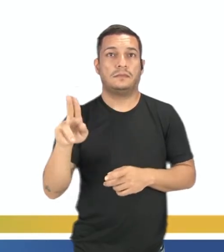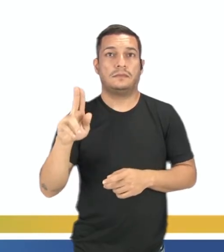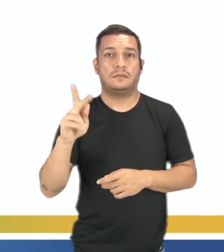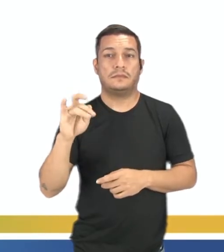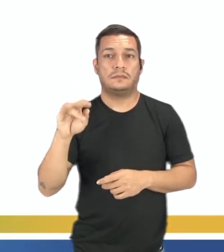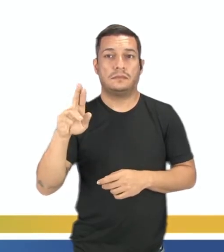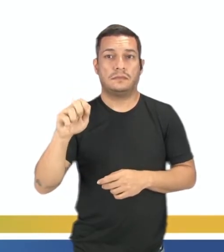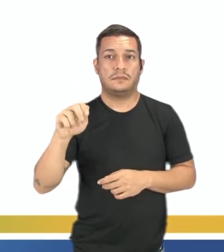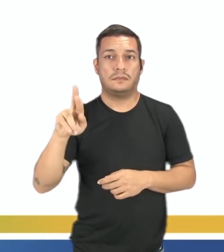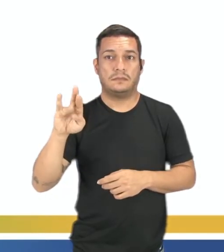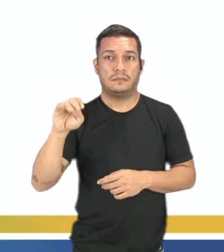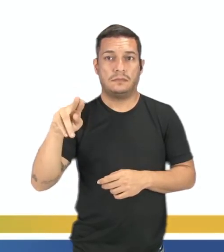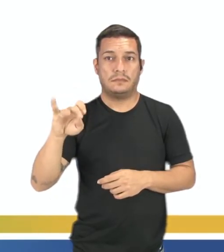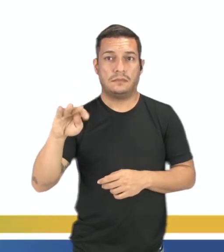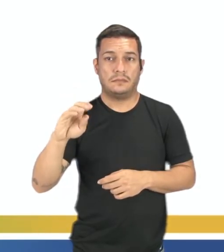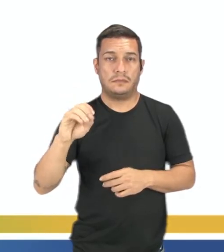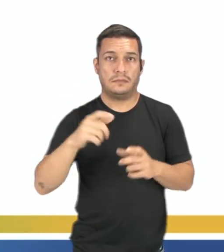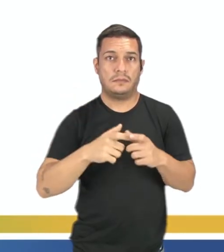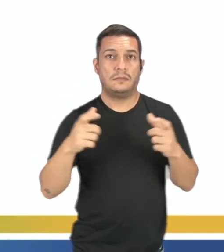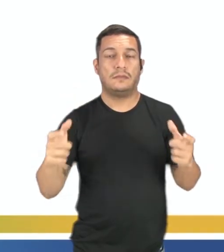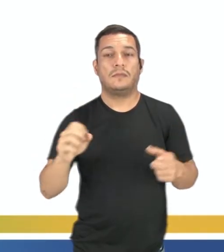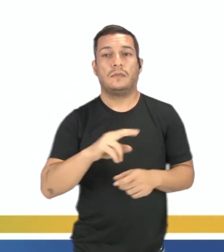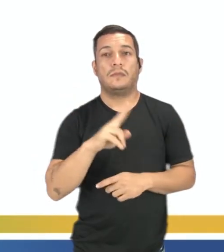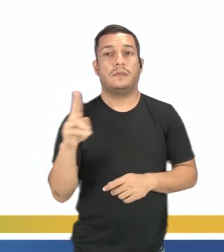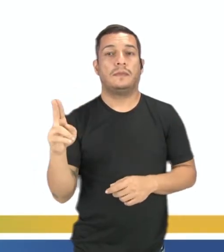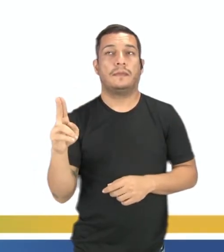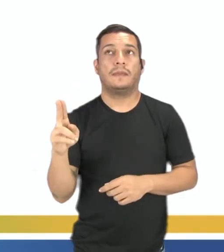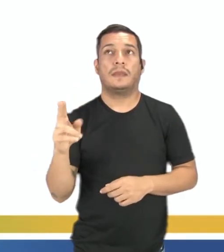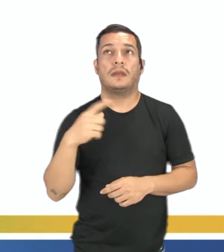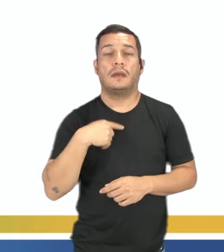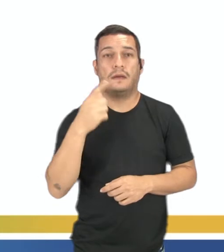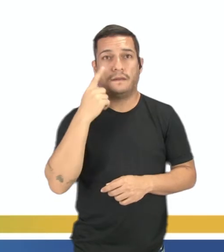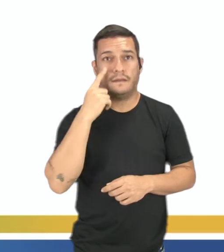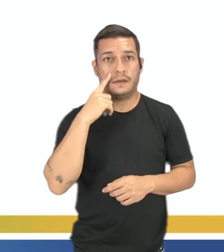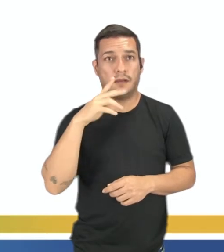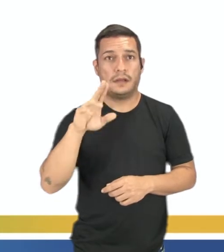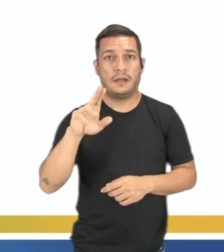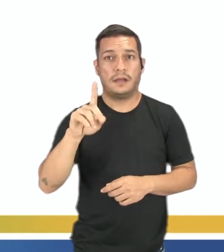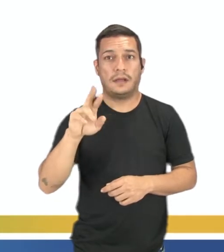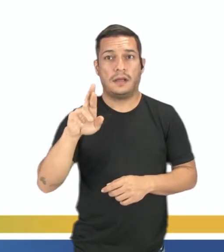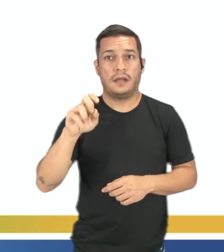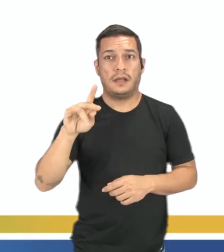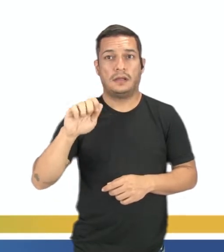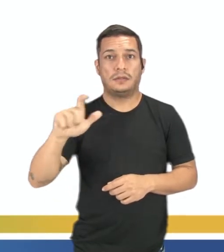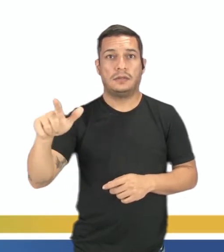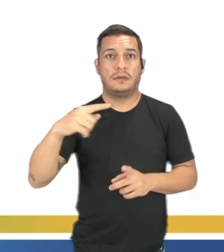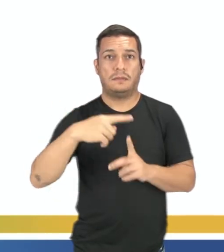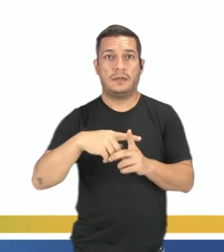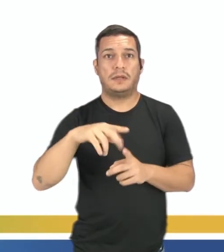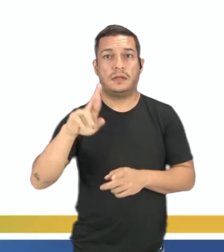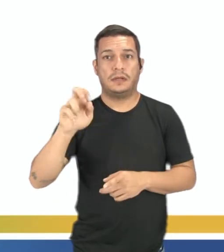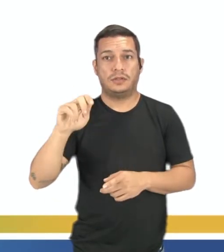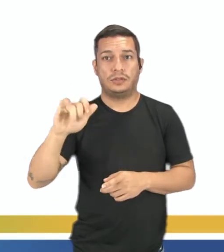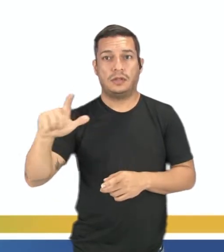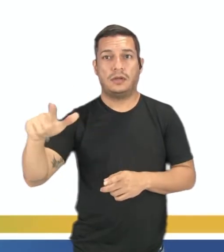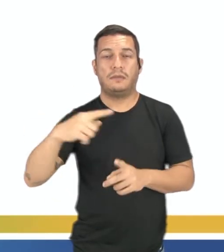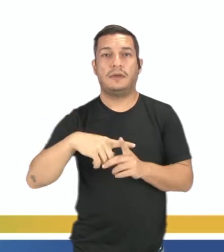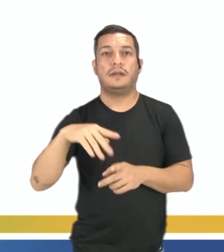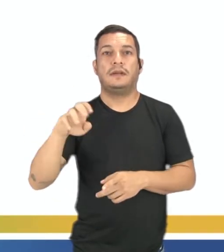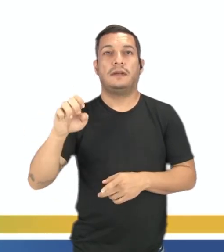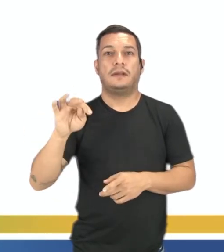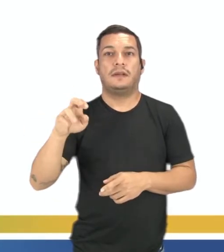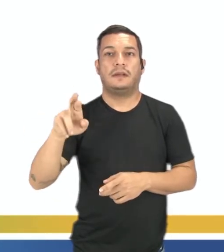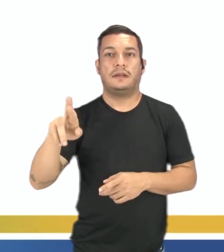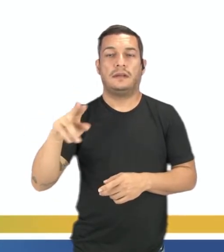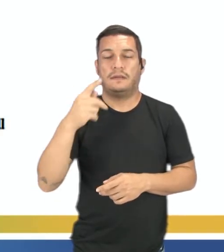nome do hidrocarboneto de radical maior ou eu pego radical mais radical mais é ter